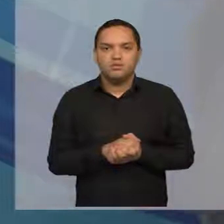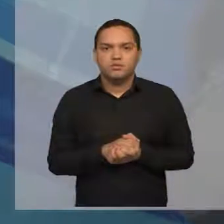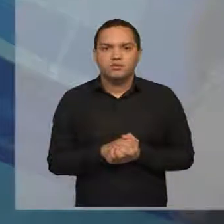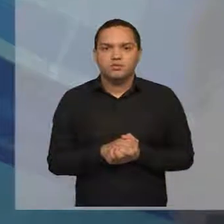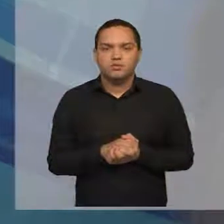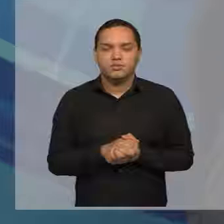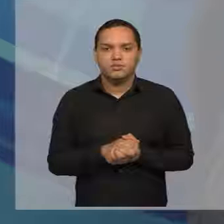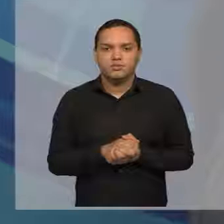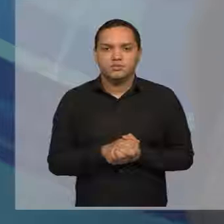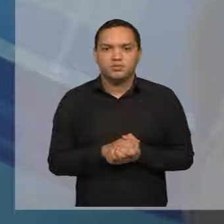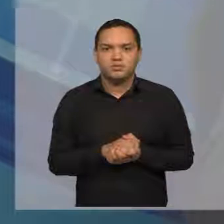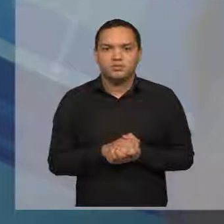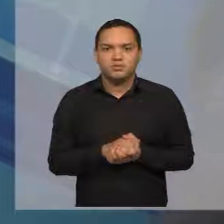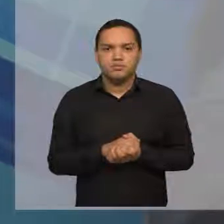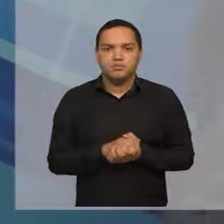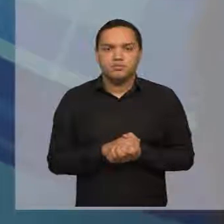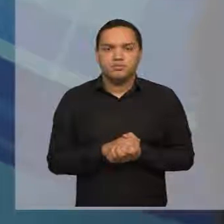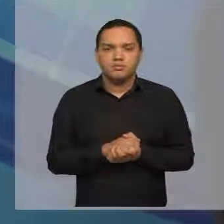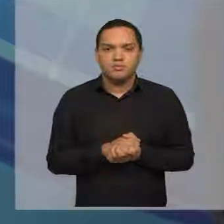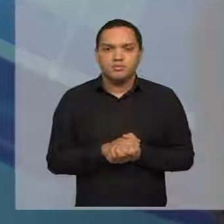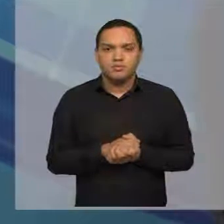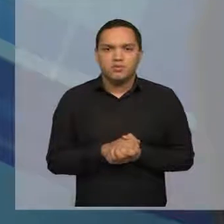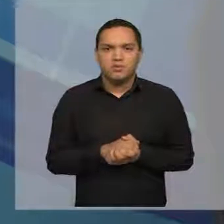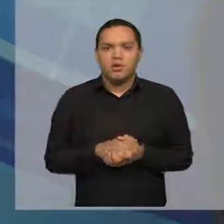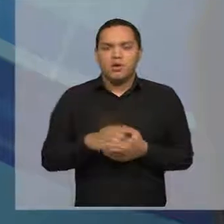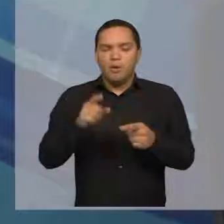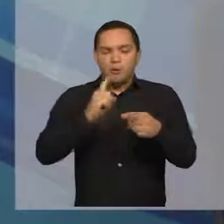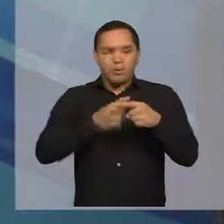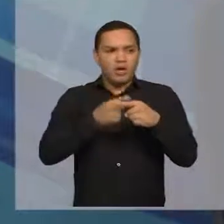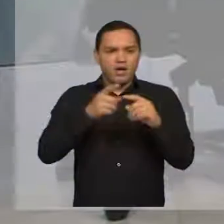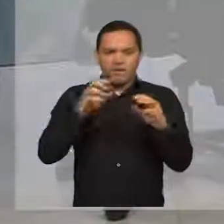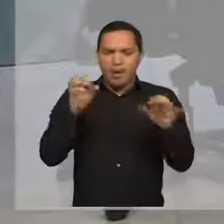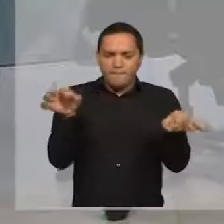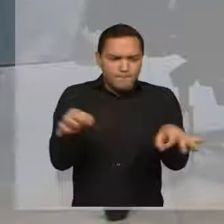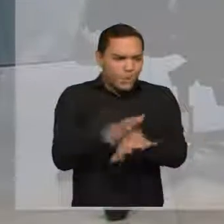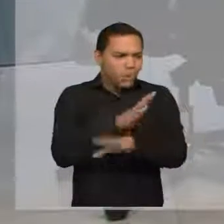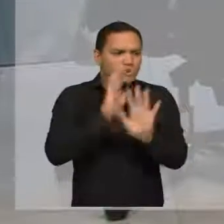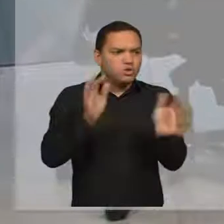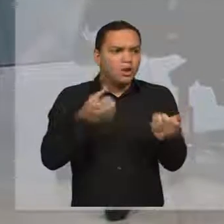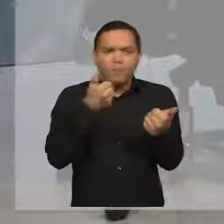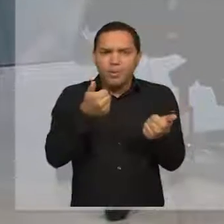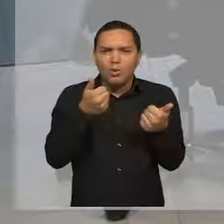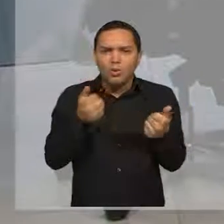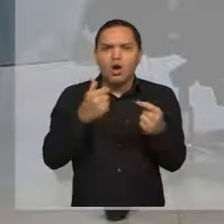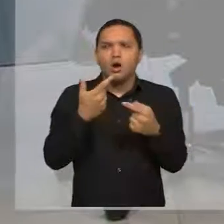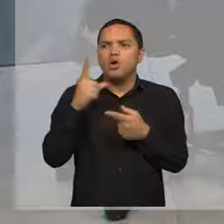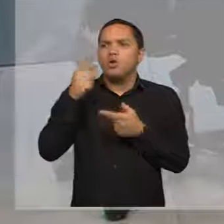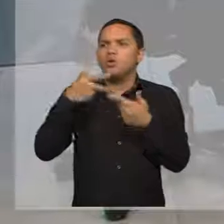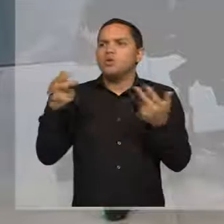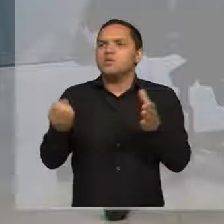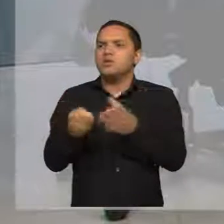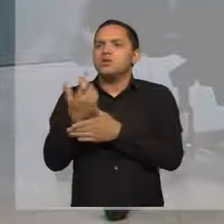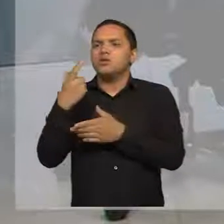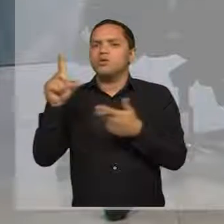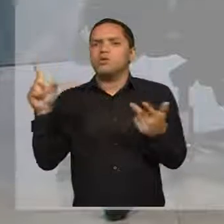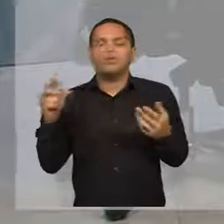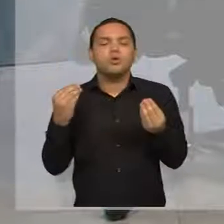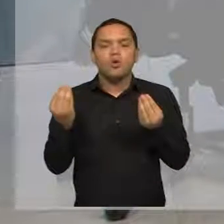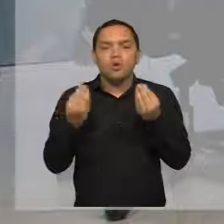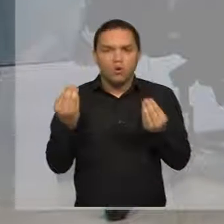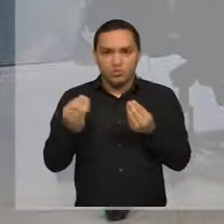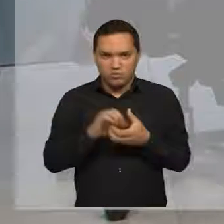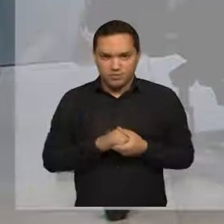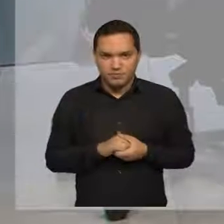agora sair disso que já foi feito para algo mais substancial? Né? Como é que a gente vai trazer, por exemplo, uma geração de emprego a partir